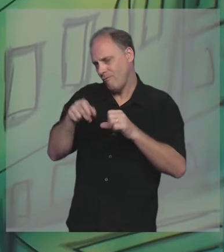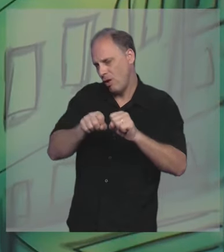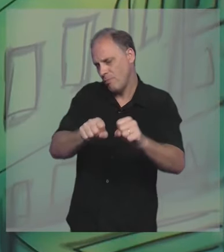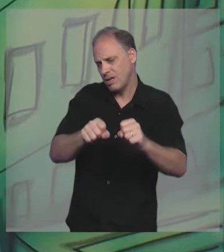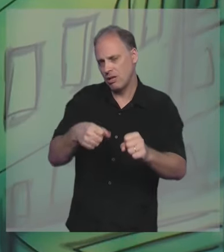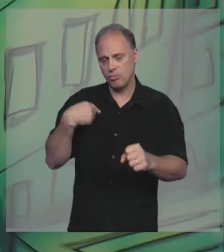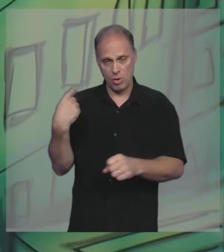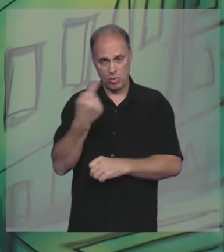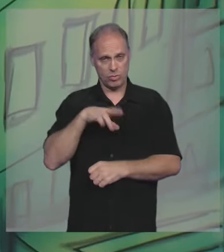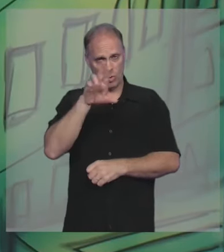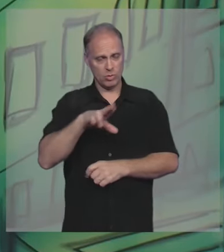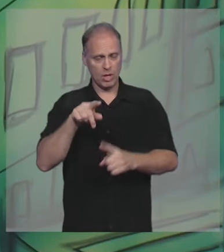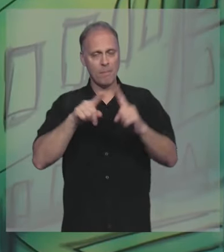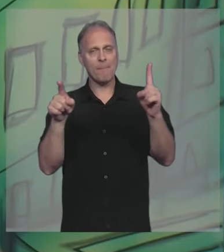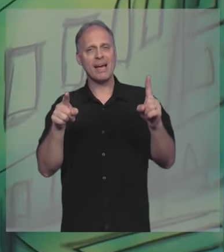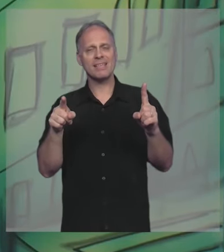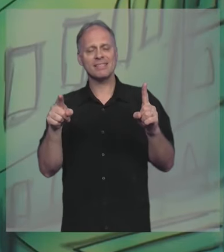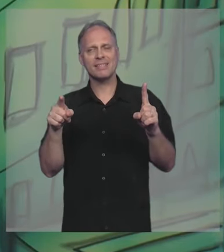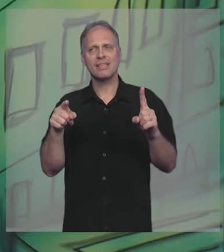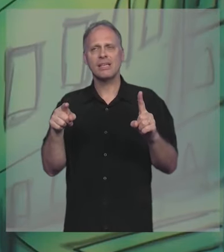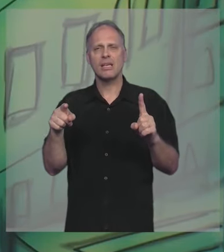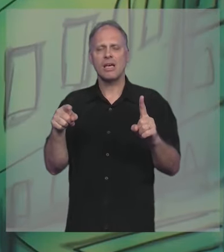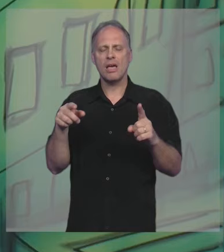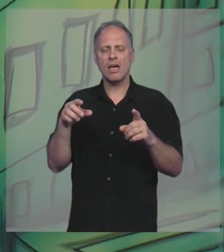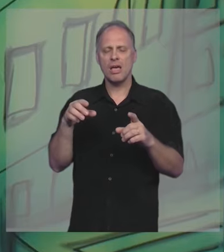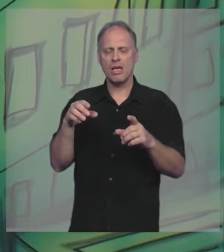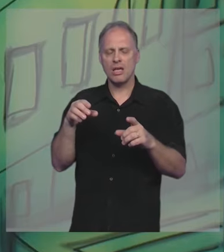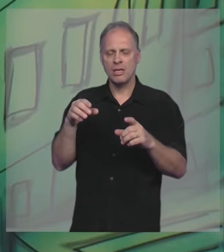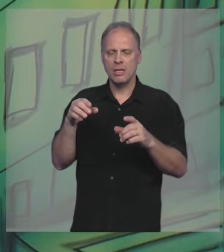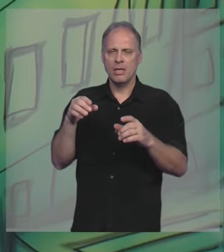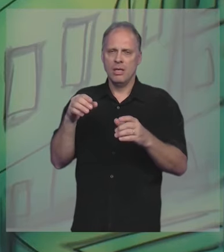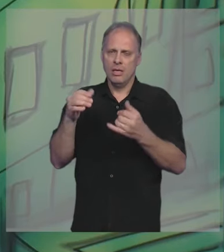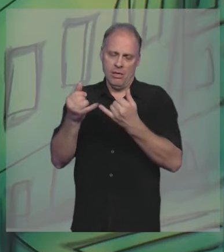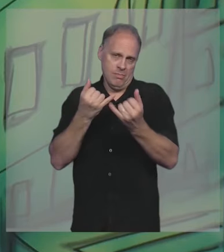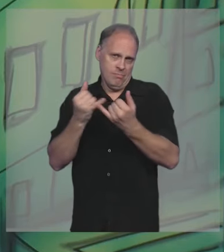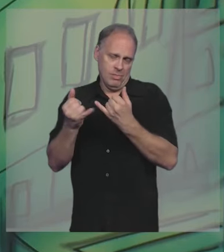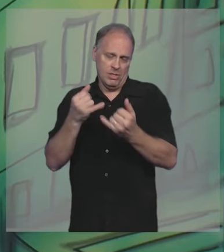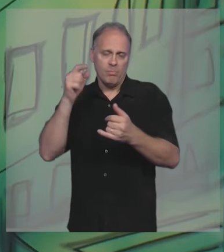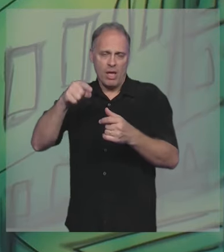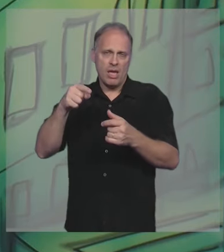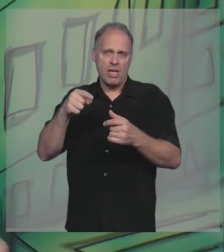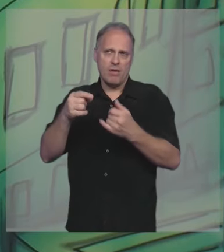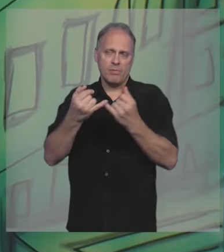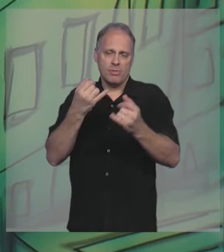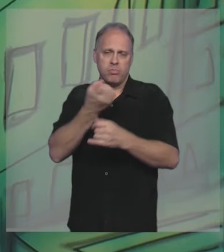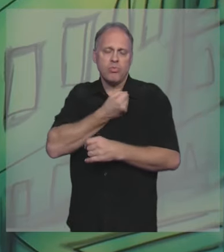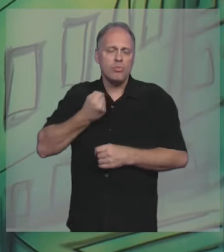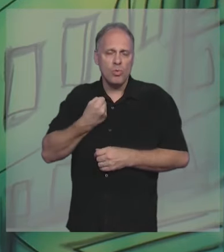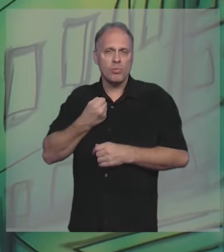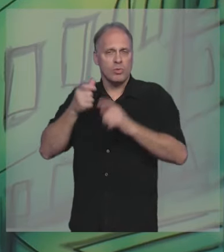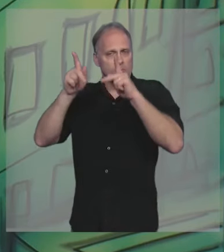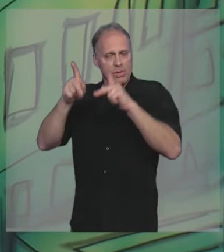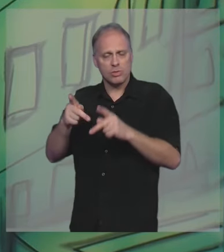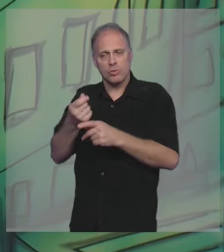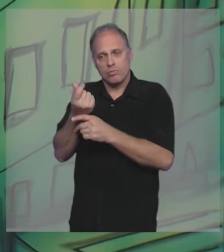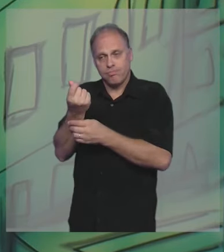nós frequentamos, né? É um órgão, quer dizer, é um número restrito de